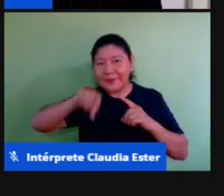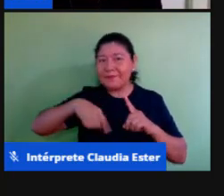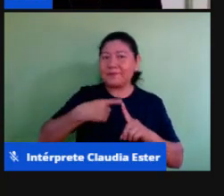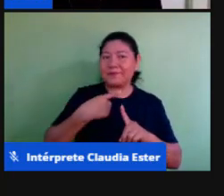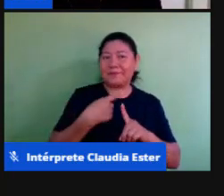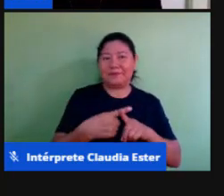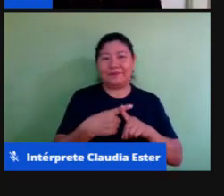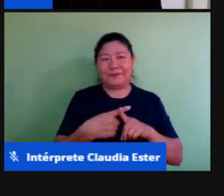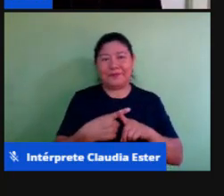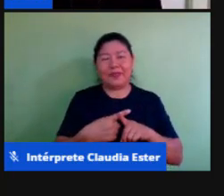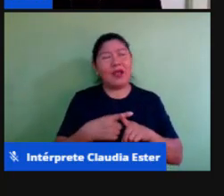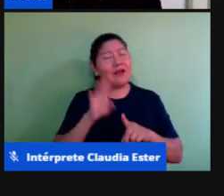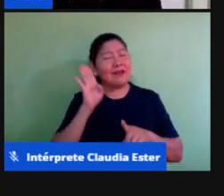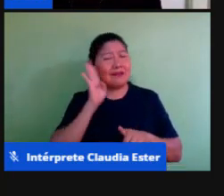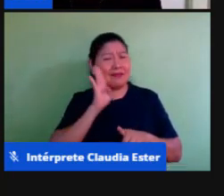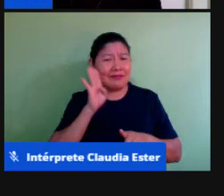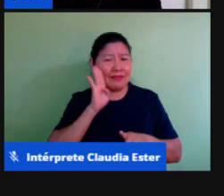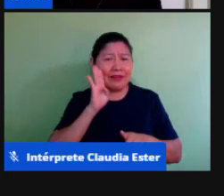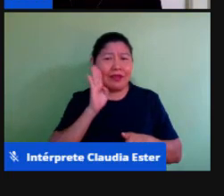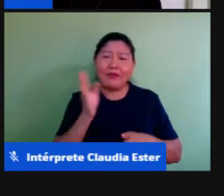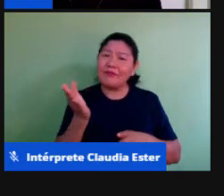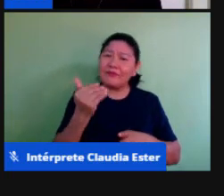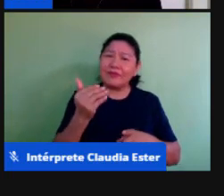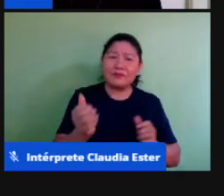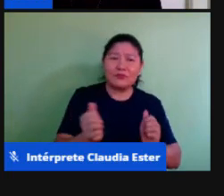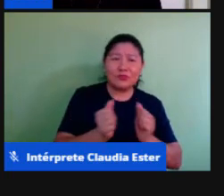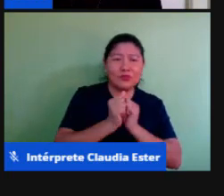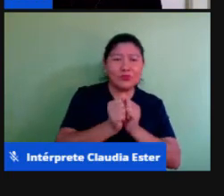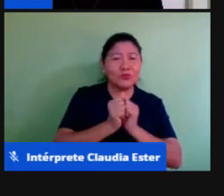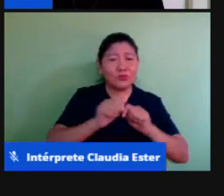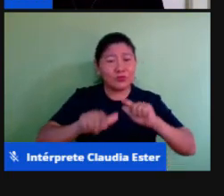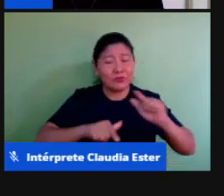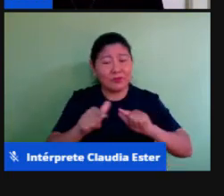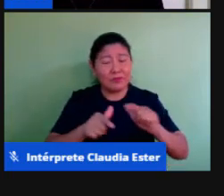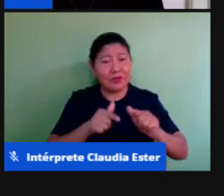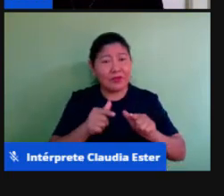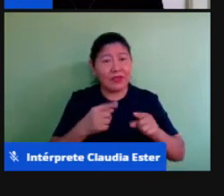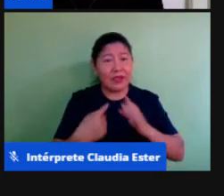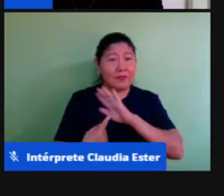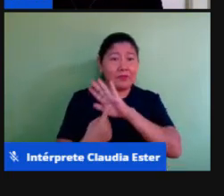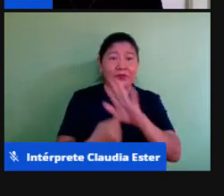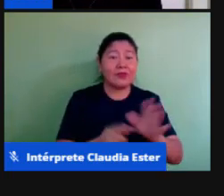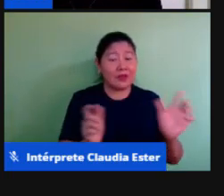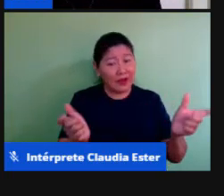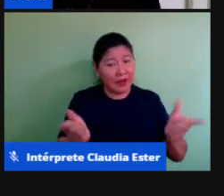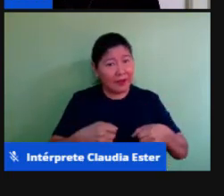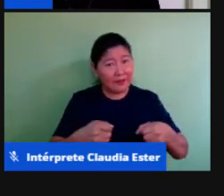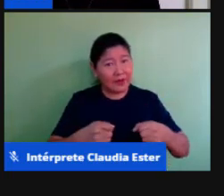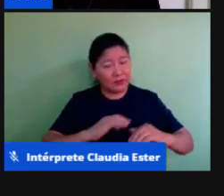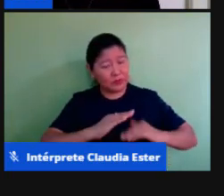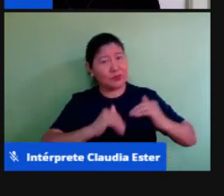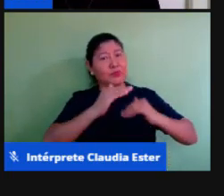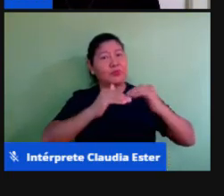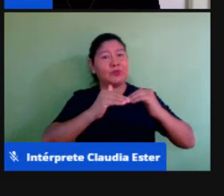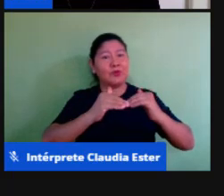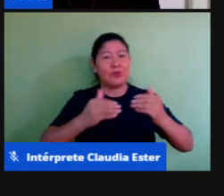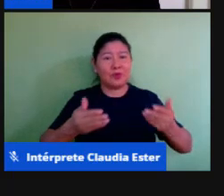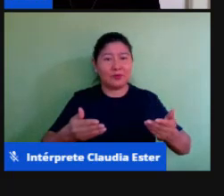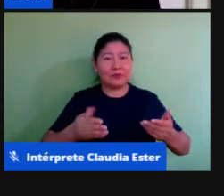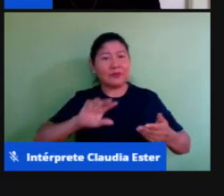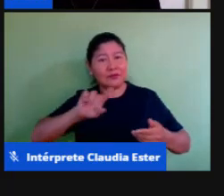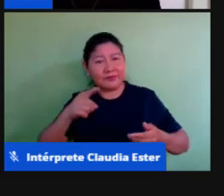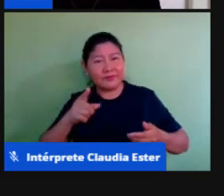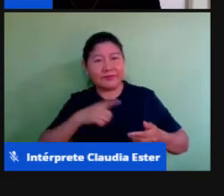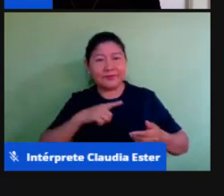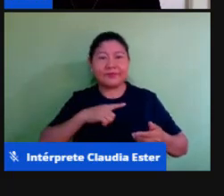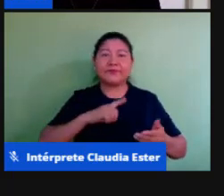gente? Vamos apresentar? Vamos mostrar que pode? Né? Então, nós temos essa convidada depois que vocês vão